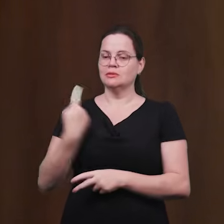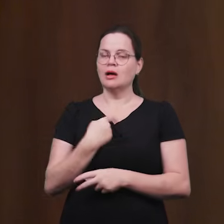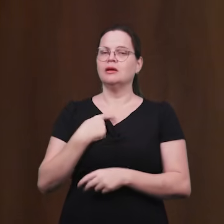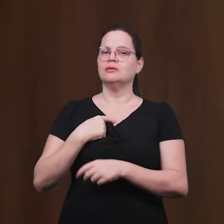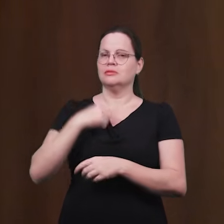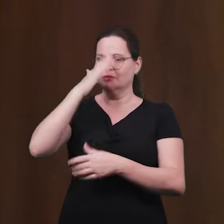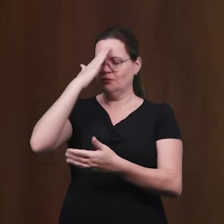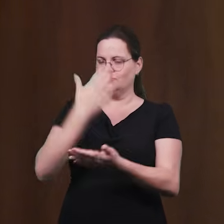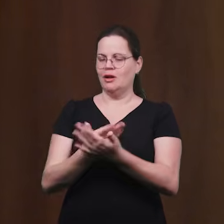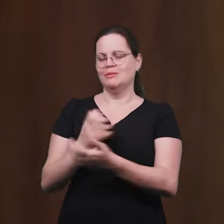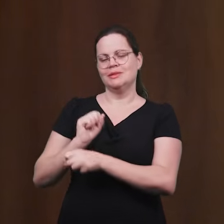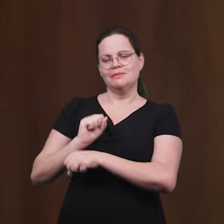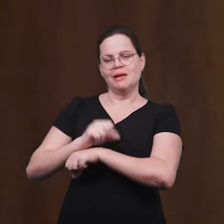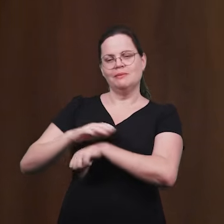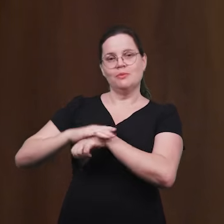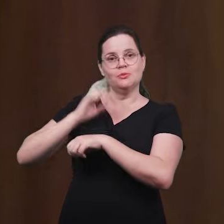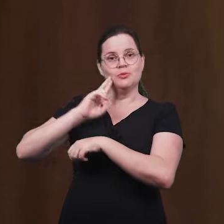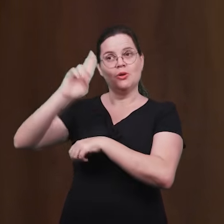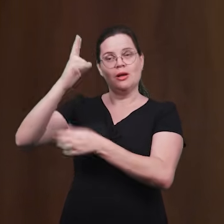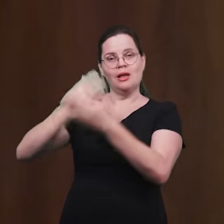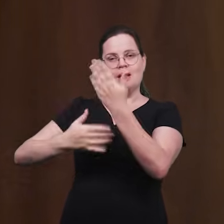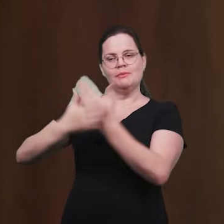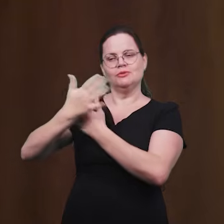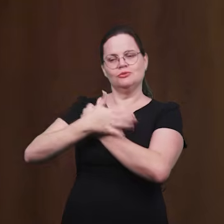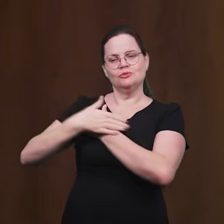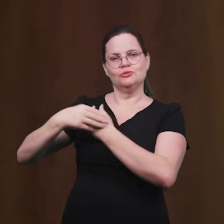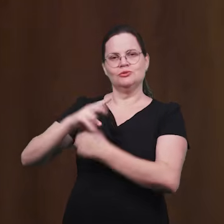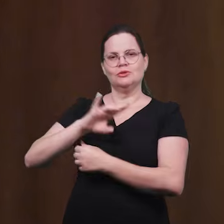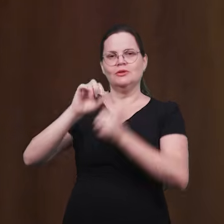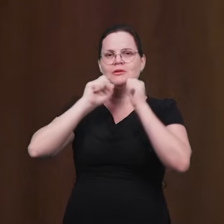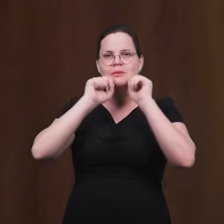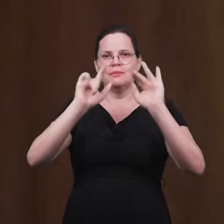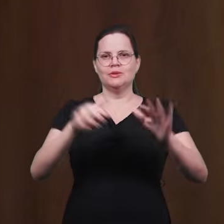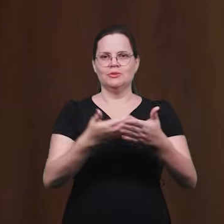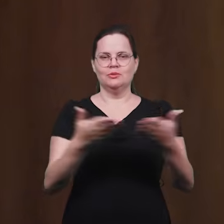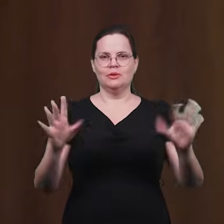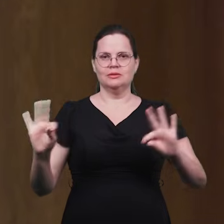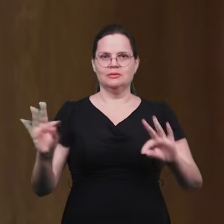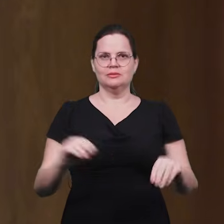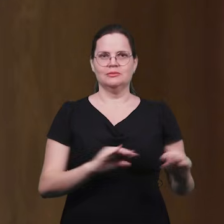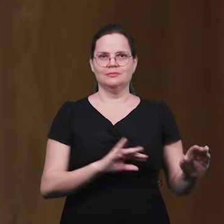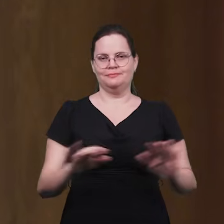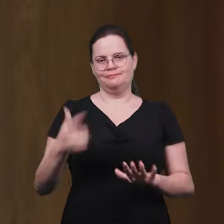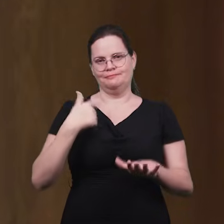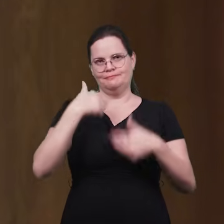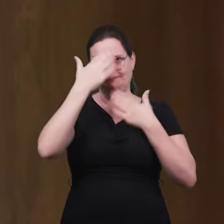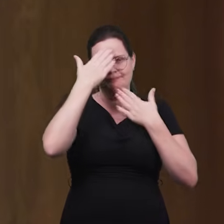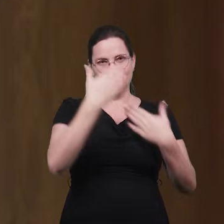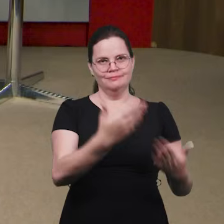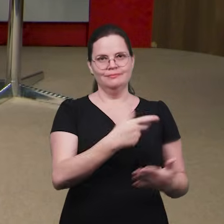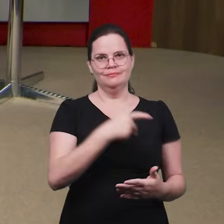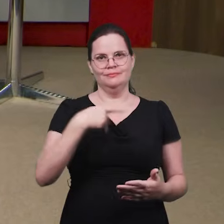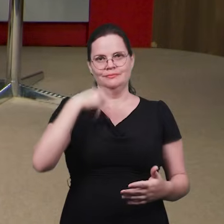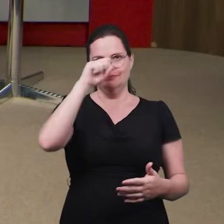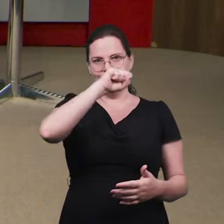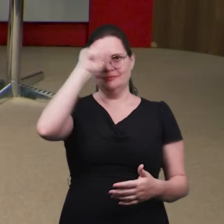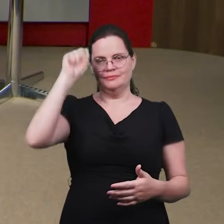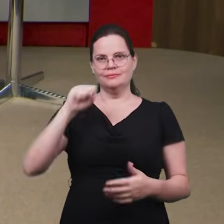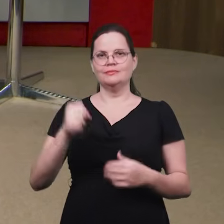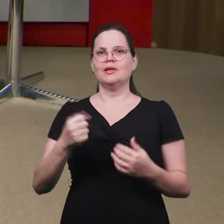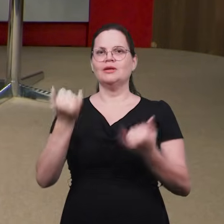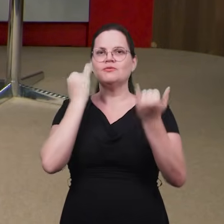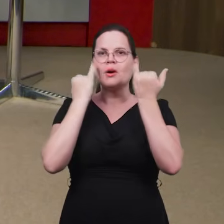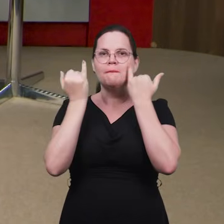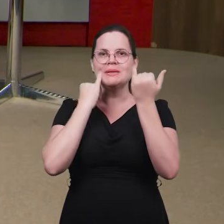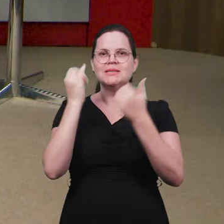Senhor. O Senhor vai pôr as mãos, vai nos consolar. Que o Senhor possa abençoar a todos. Obrigada, pastor Sérgio,